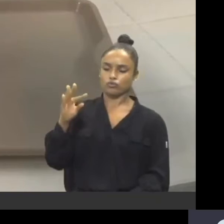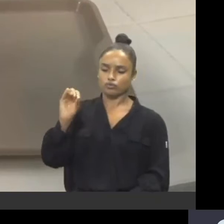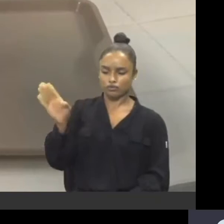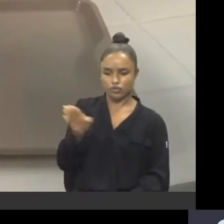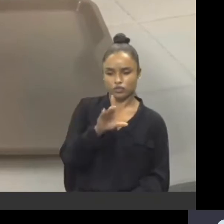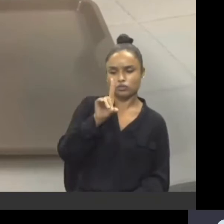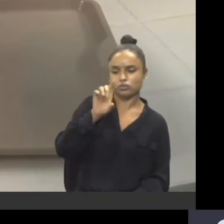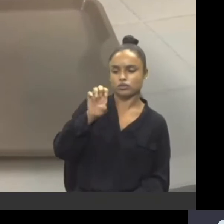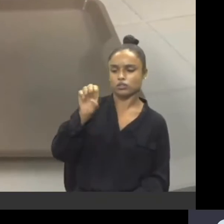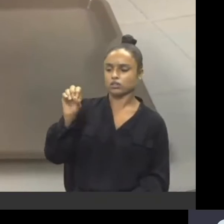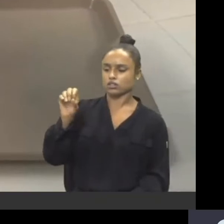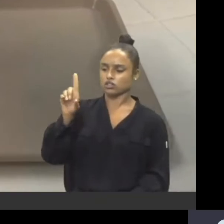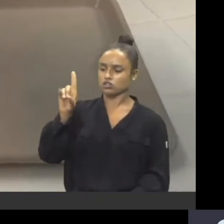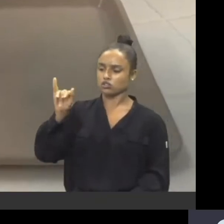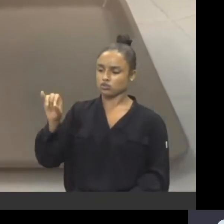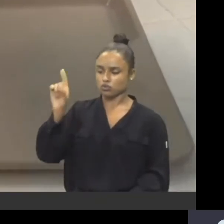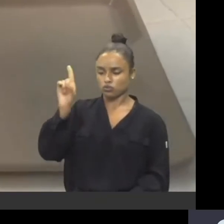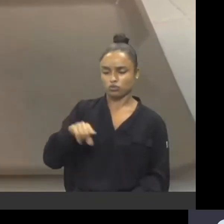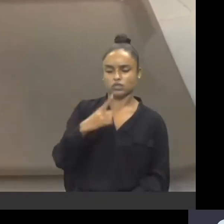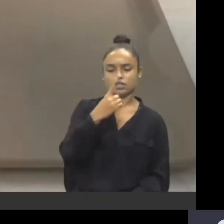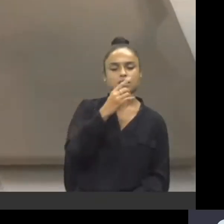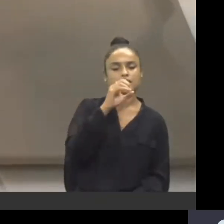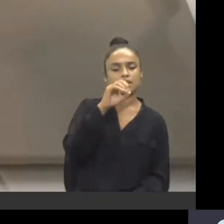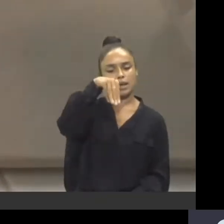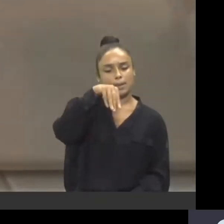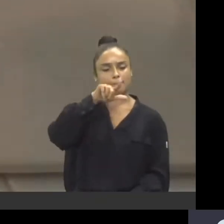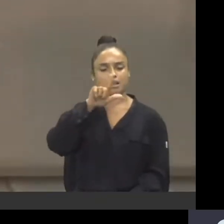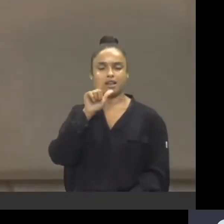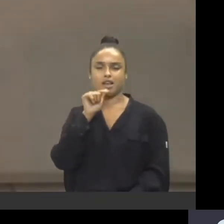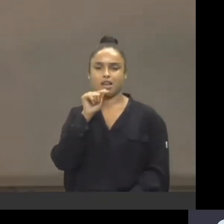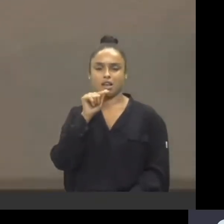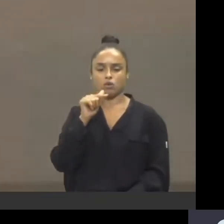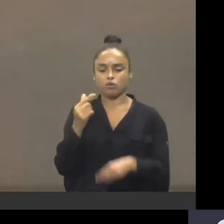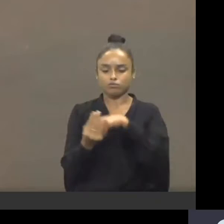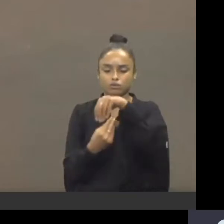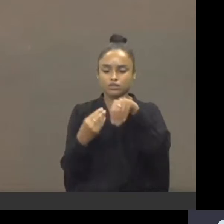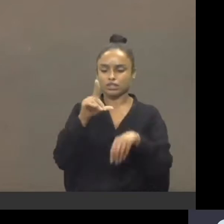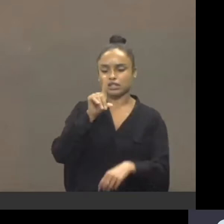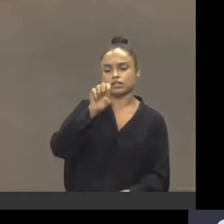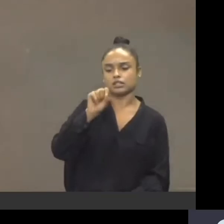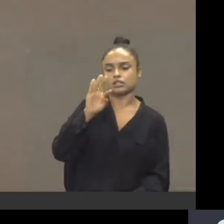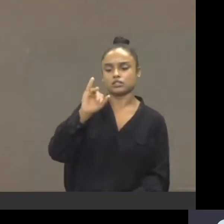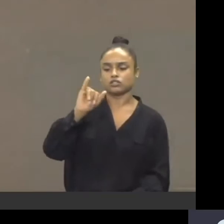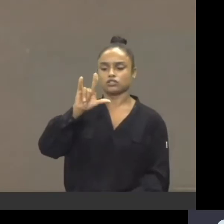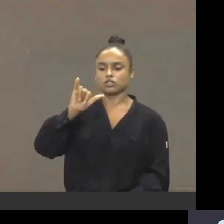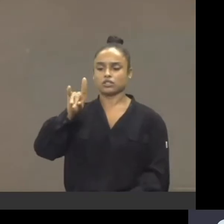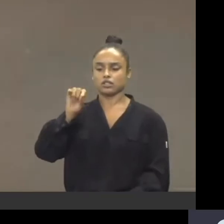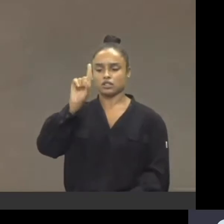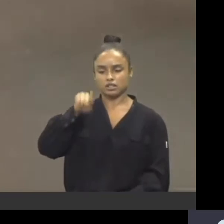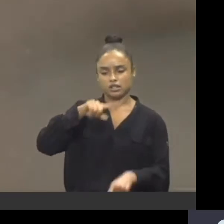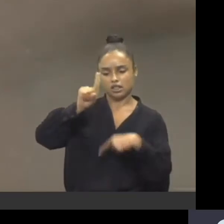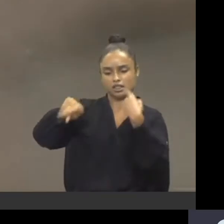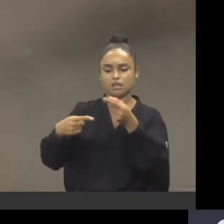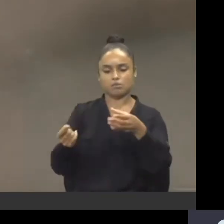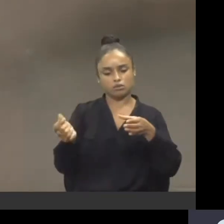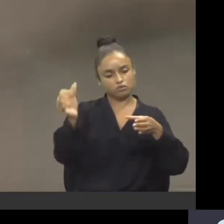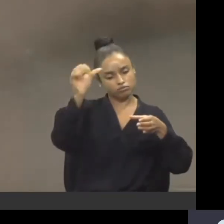aproximadamente 10 ml de água destilada e vamos dissolver por completo o bisulfito